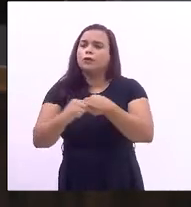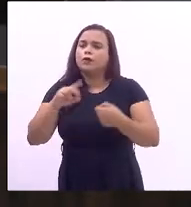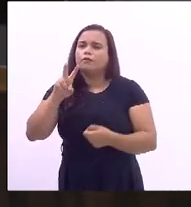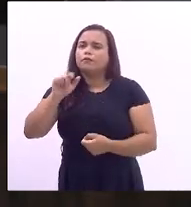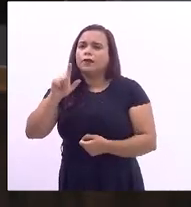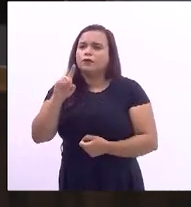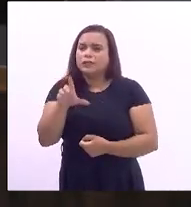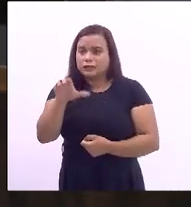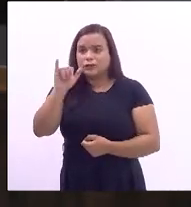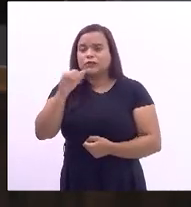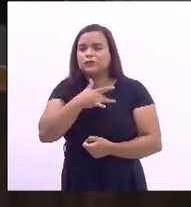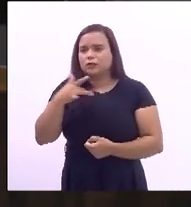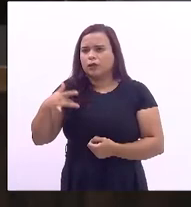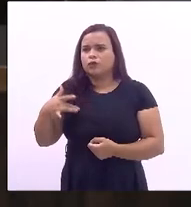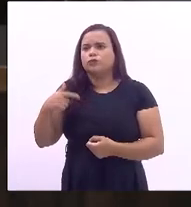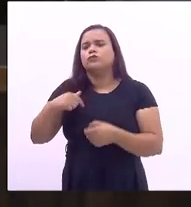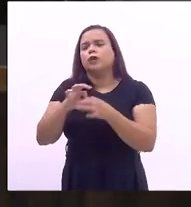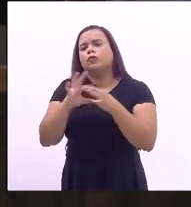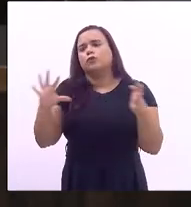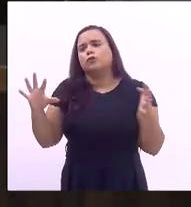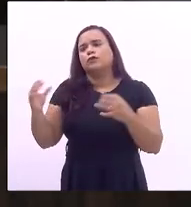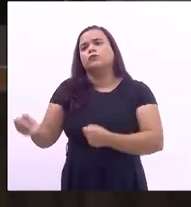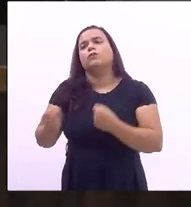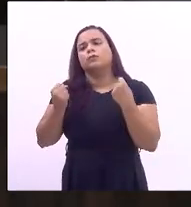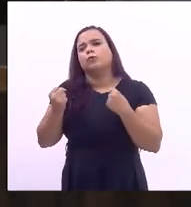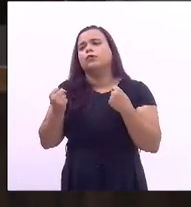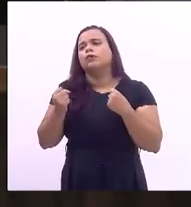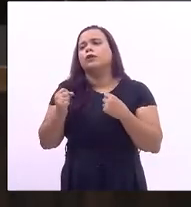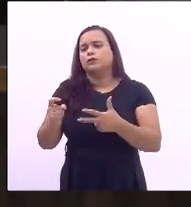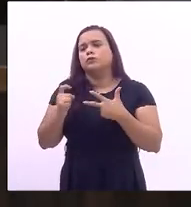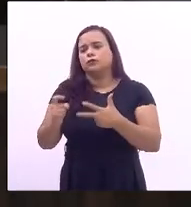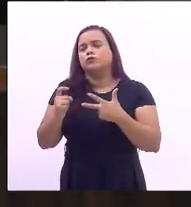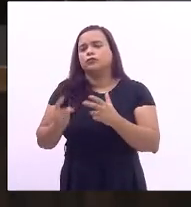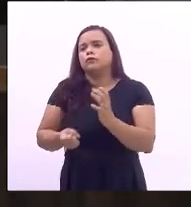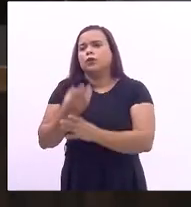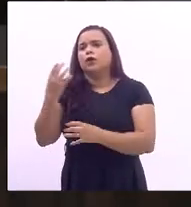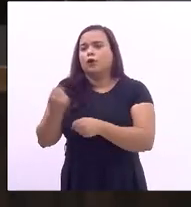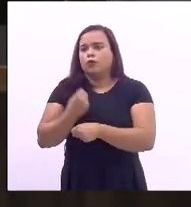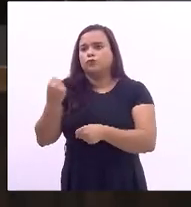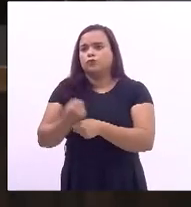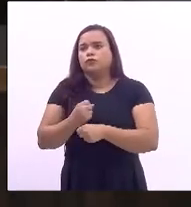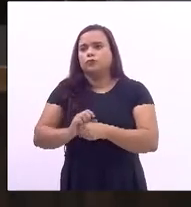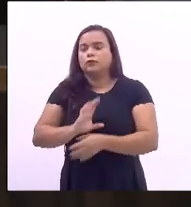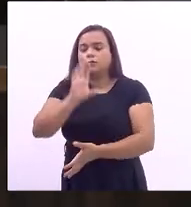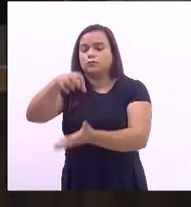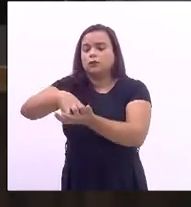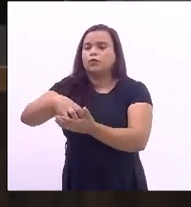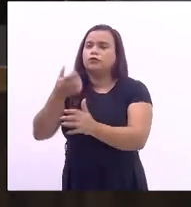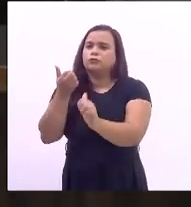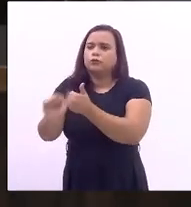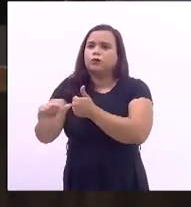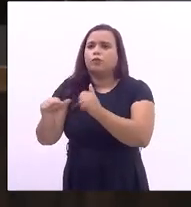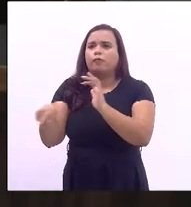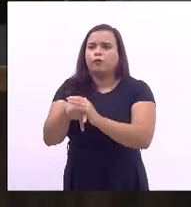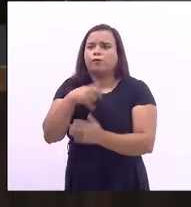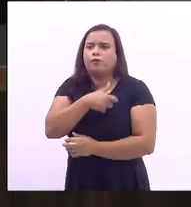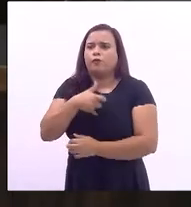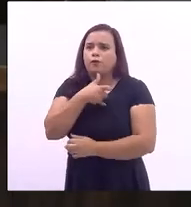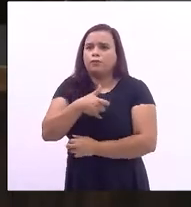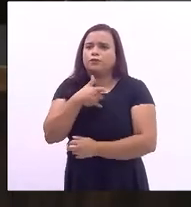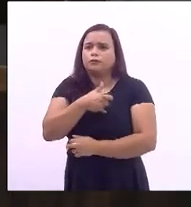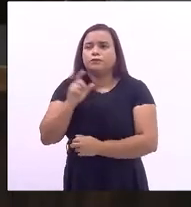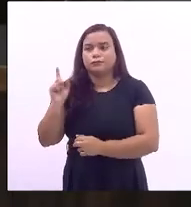da saúde que autoriza o poder executivo a construir um centro esportivo e centro especializado em reabilitação no município de São João de Meriti